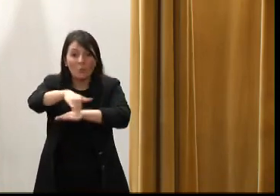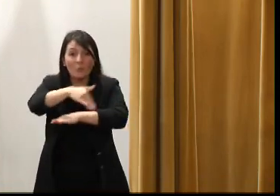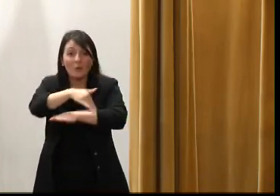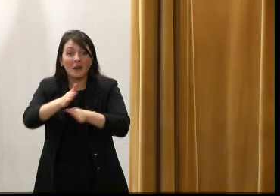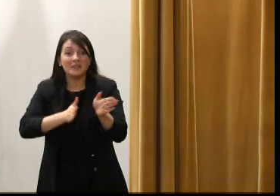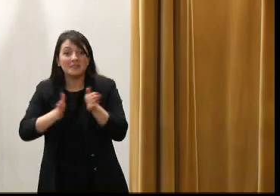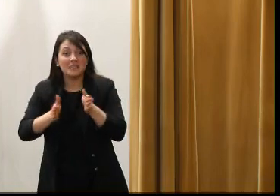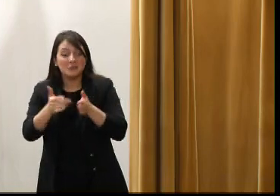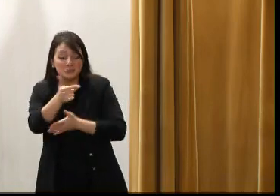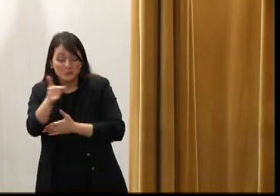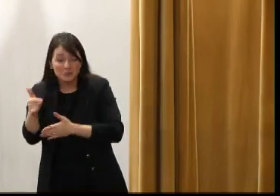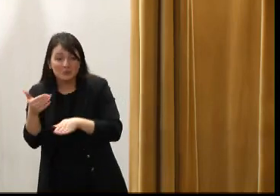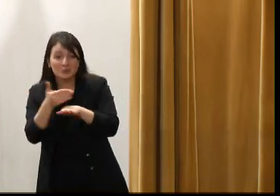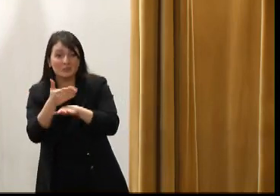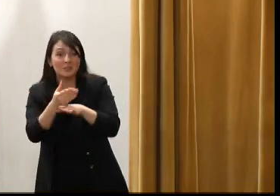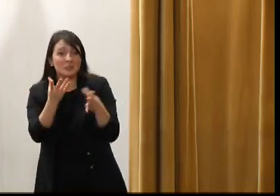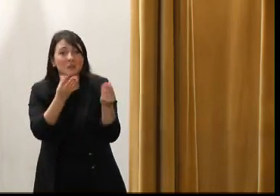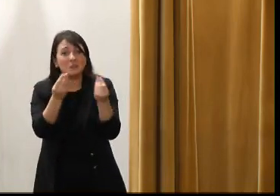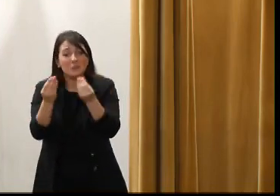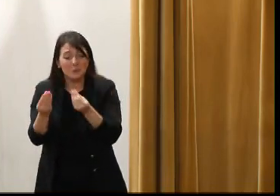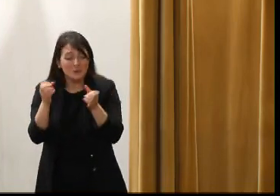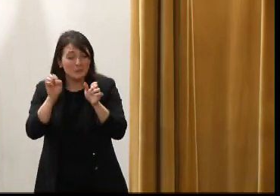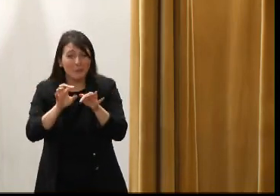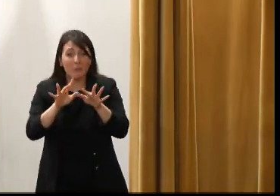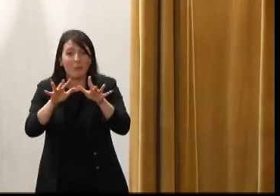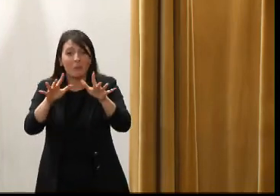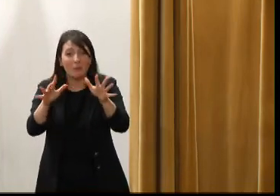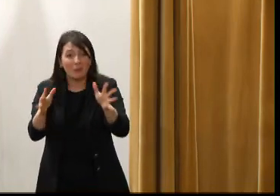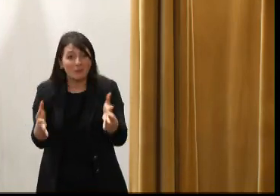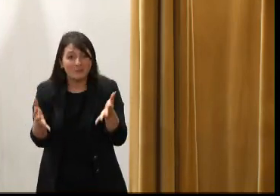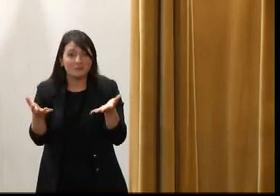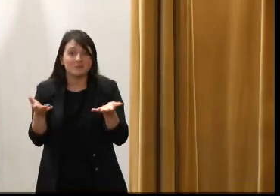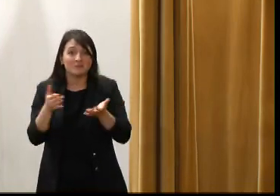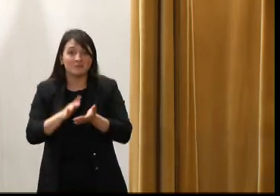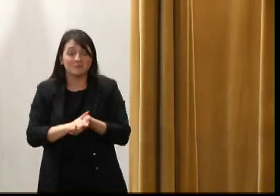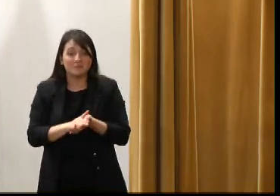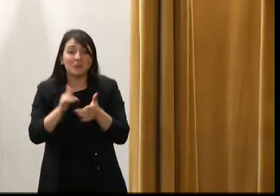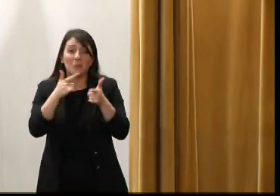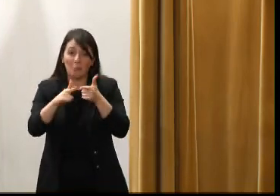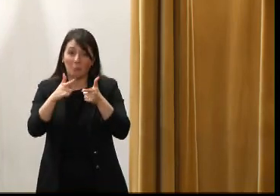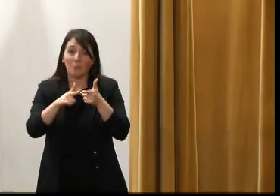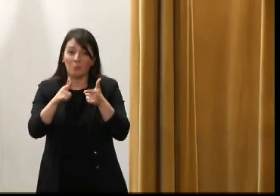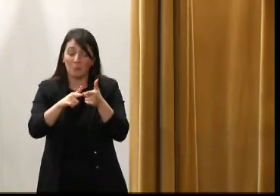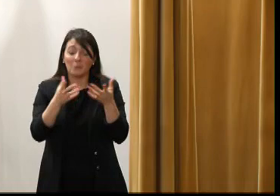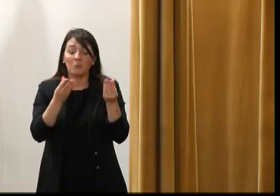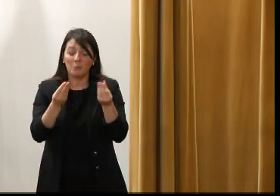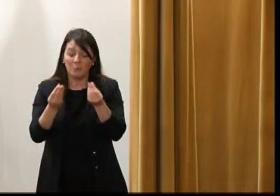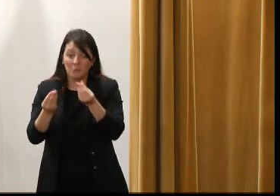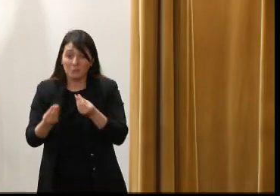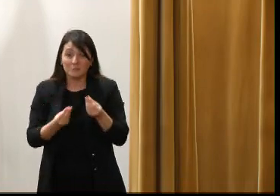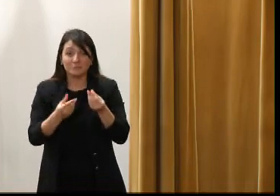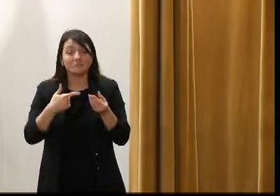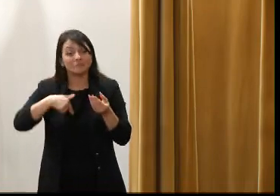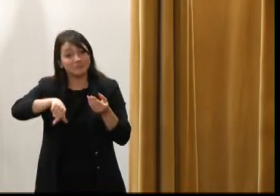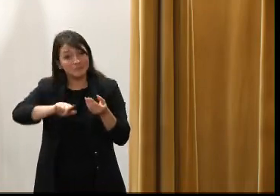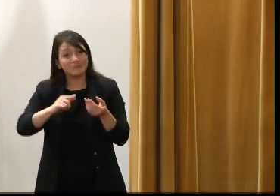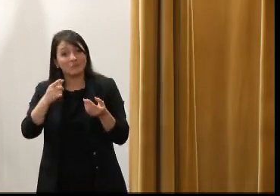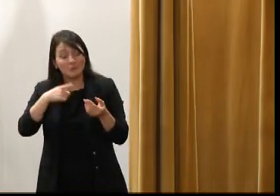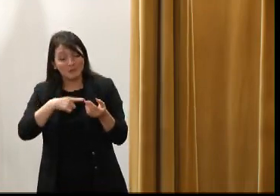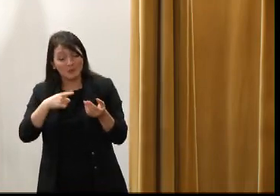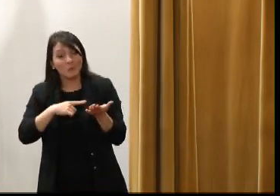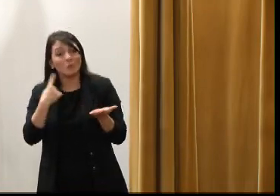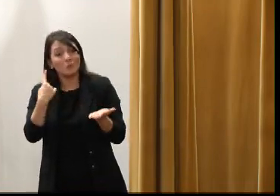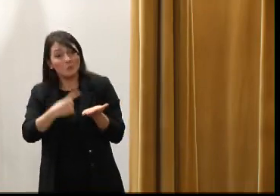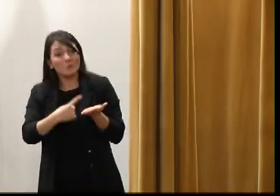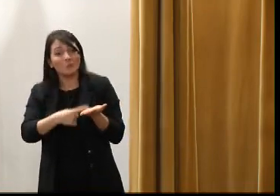outras demandas que se espalham. Hoje nós vamos estar nas ilhas e, com certeza, lá. E aí, doutora Annelise, eu acho que nós temos um dever. Eu